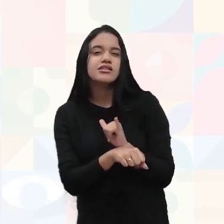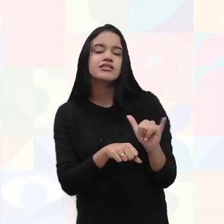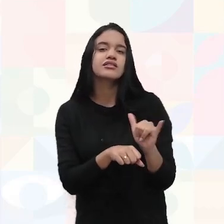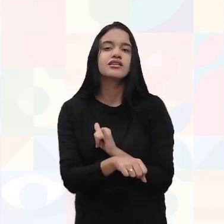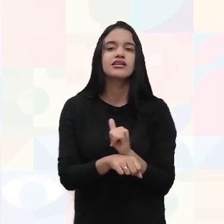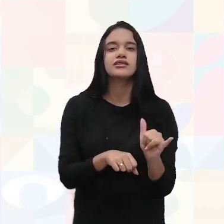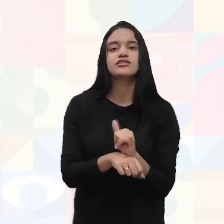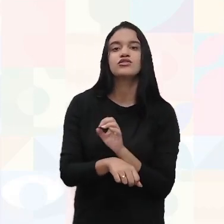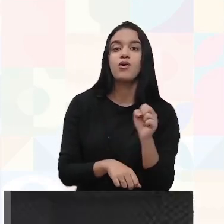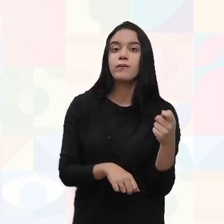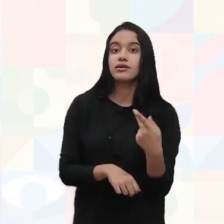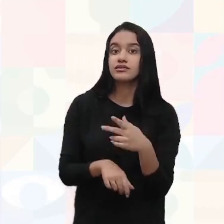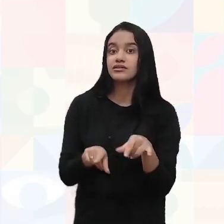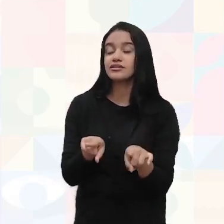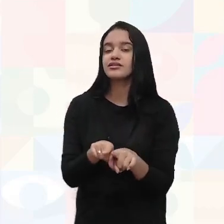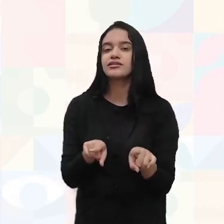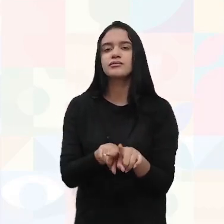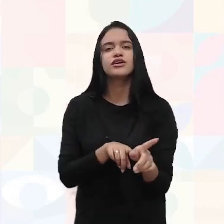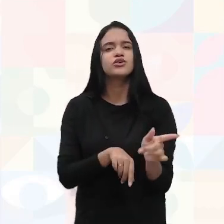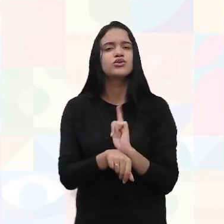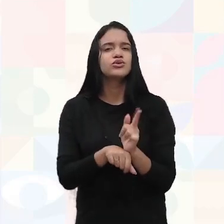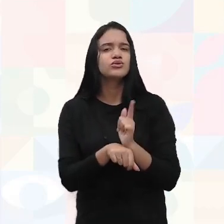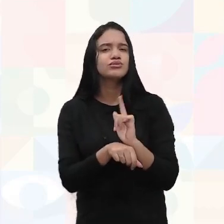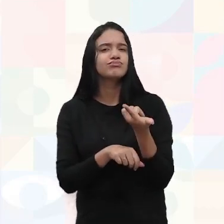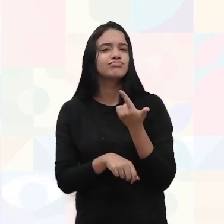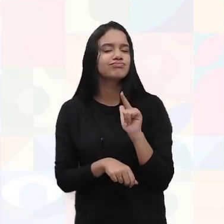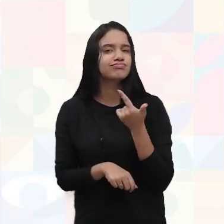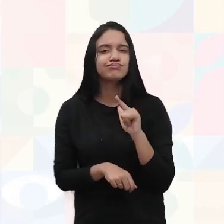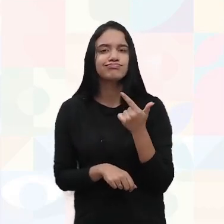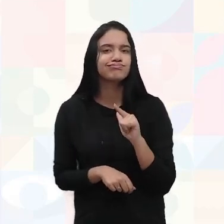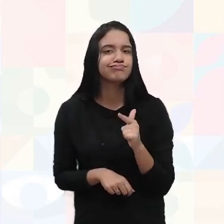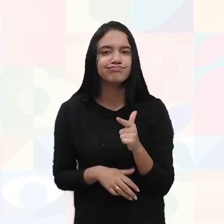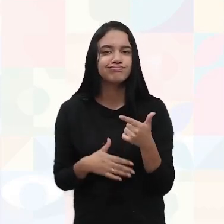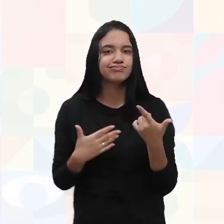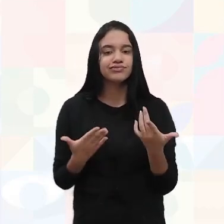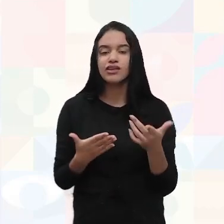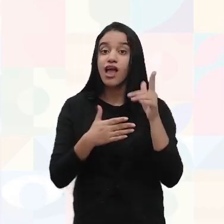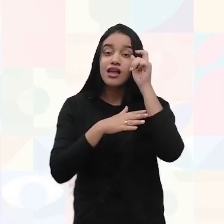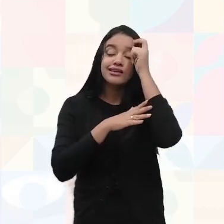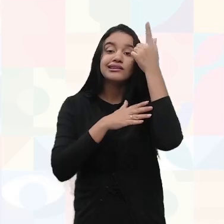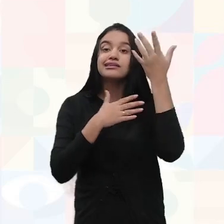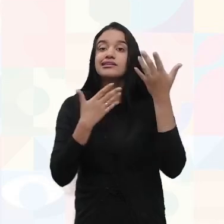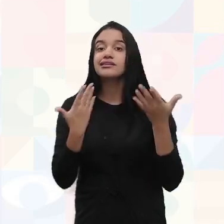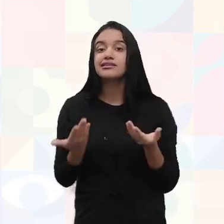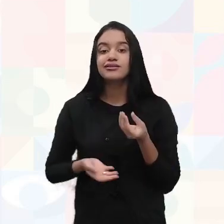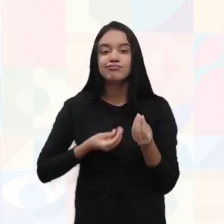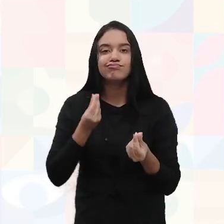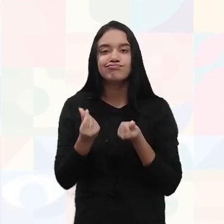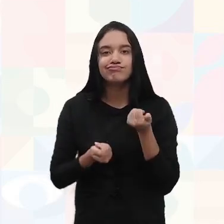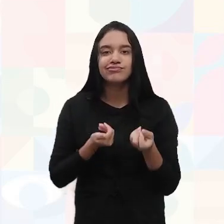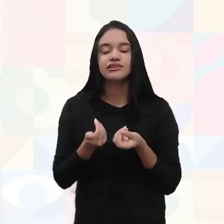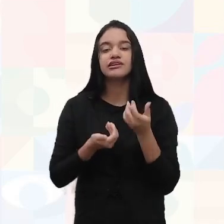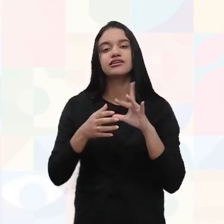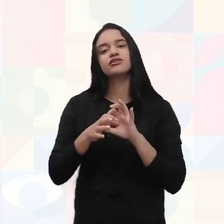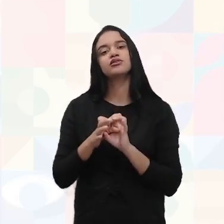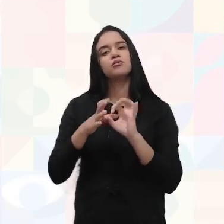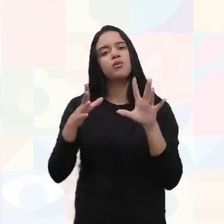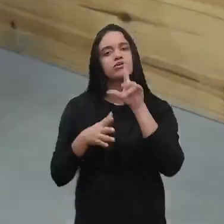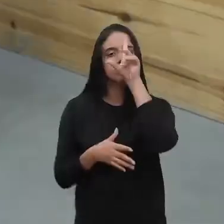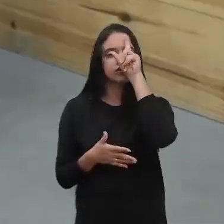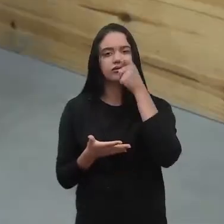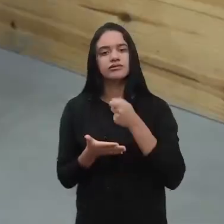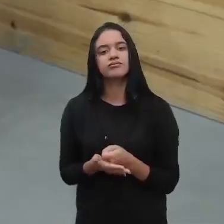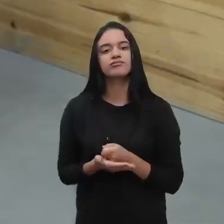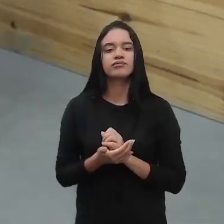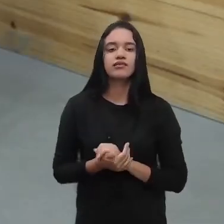e as operacionais. E um gestor que não tem ideia ou não tem essa disposição para a tomada de